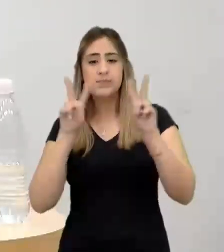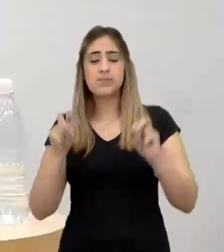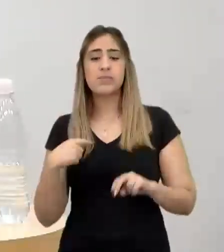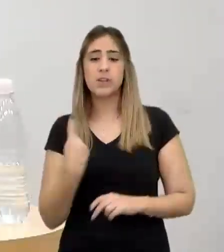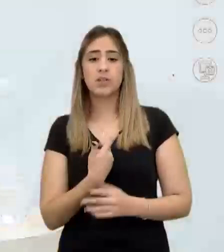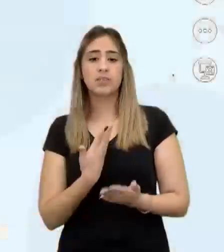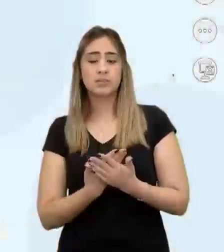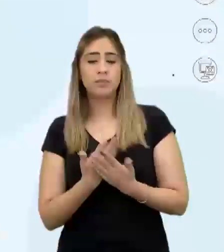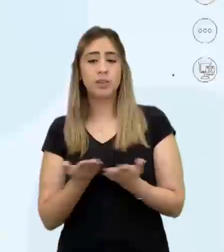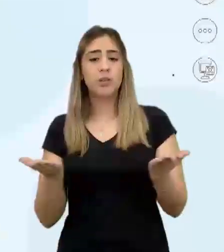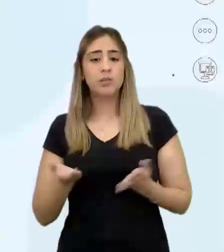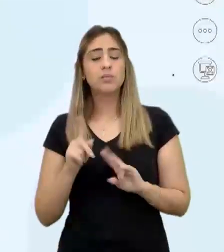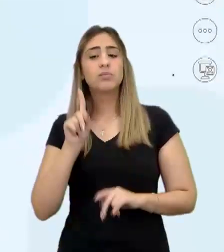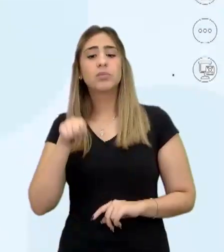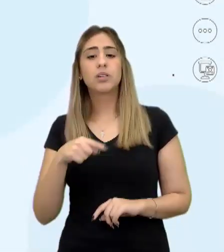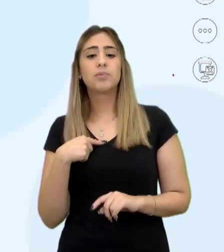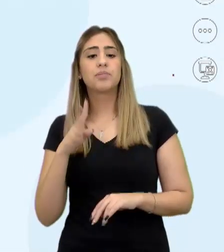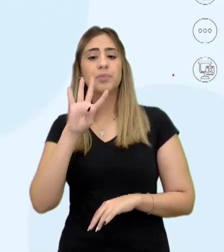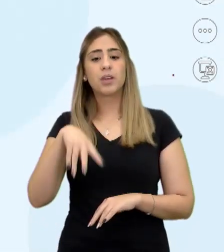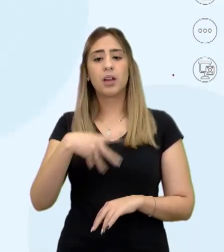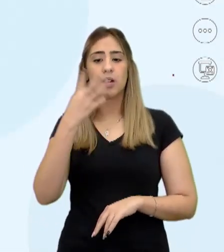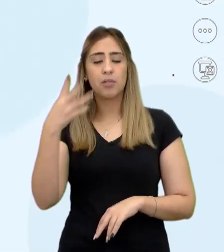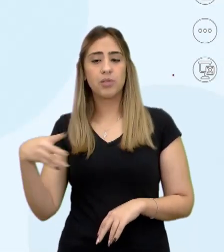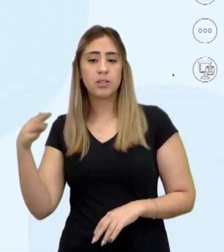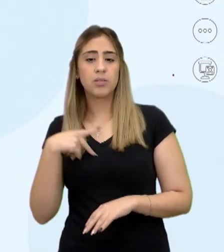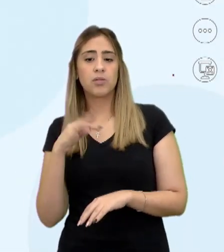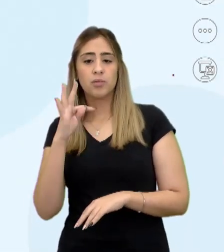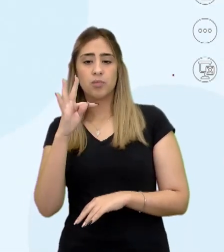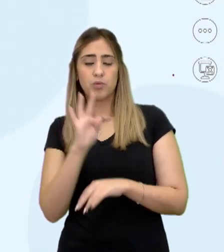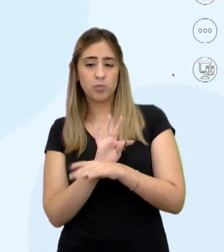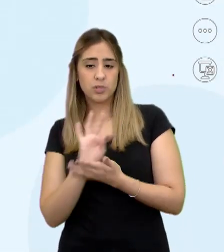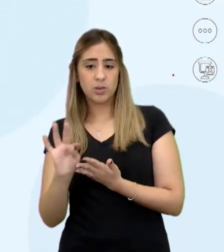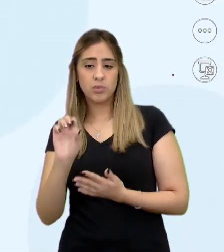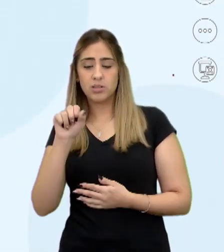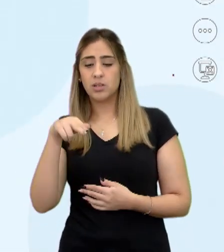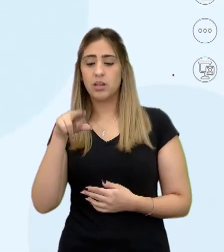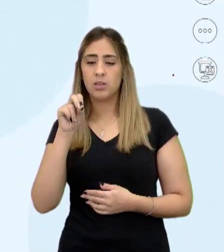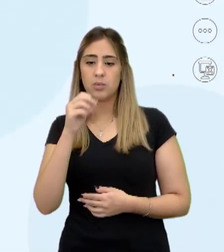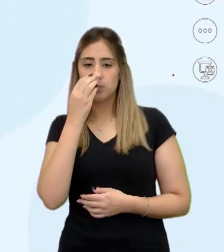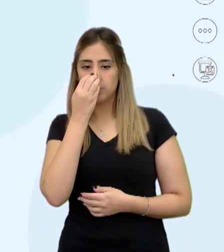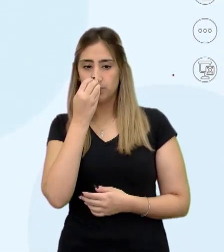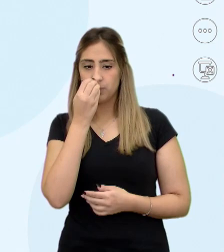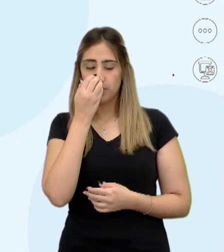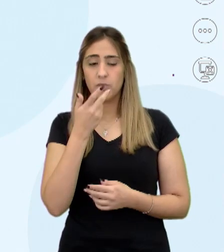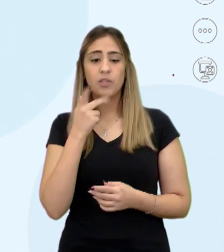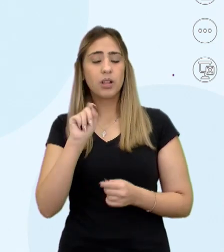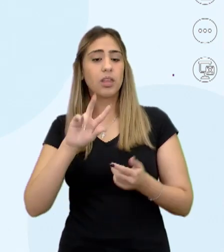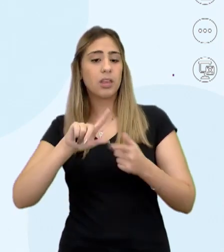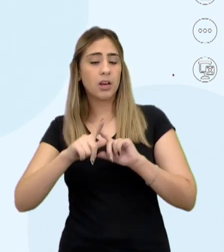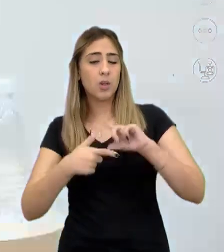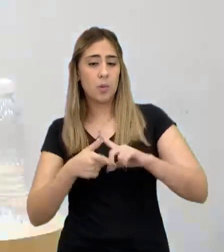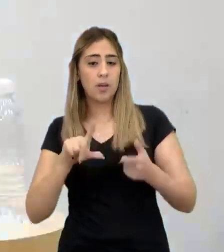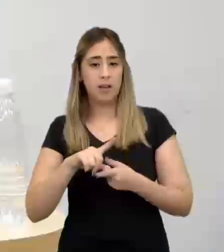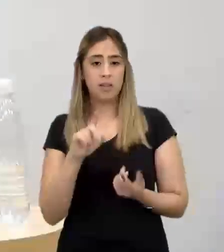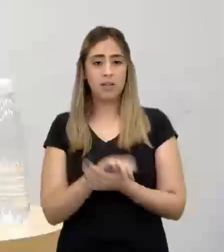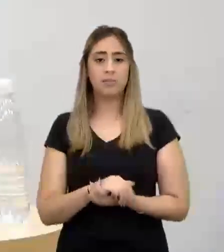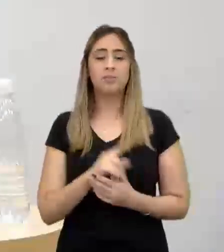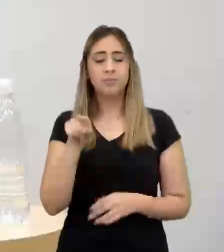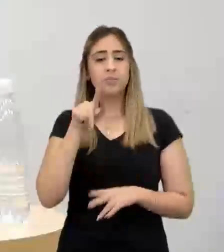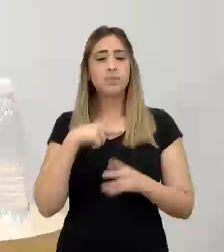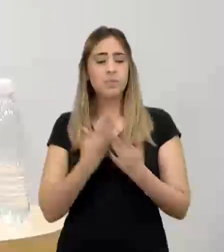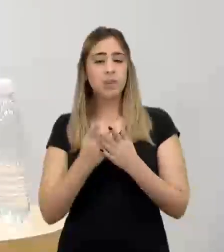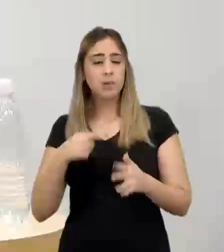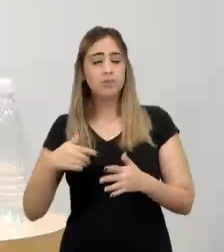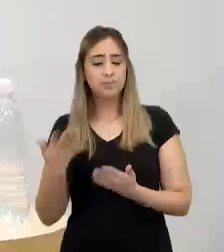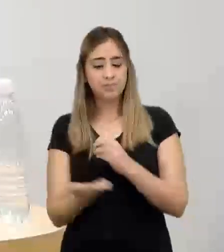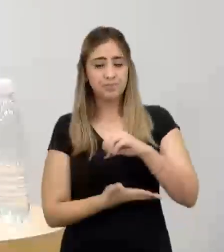nossa aula de hoje é gráficos da função seno. Isso mesmo, vamos falar de funções trigonométricas. Essa aula é